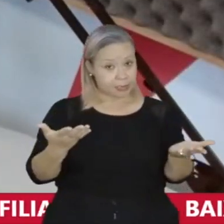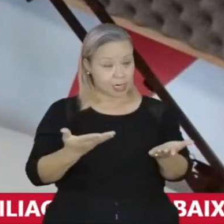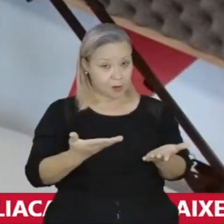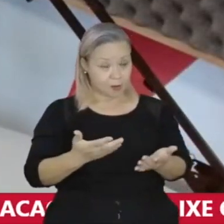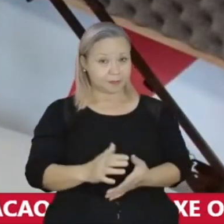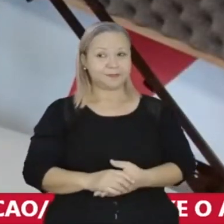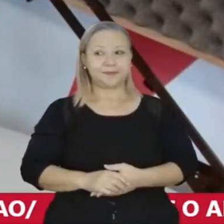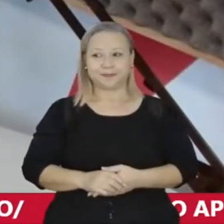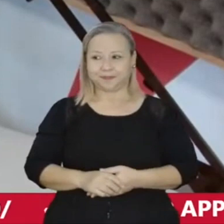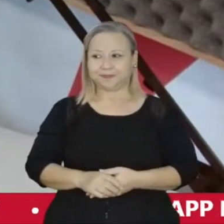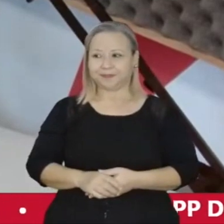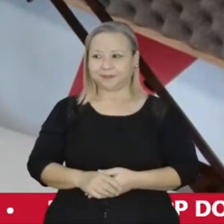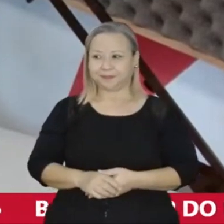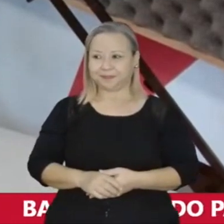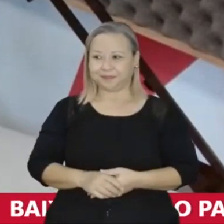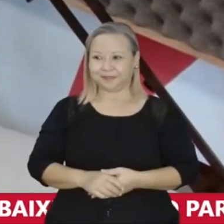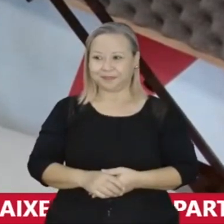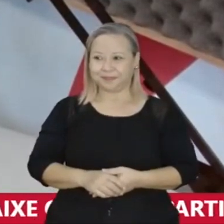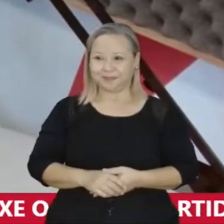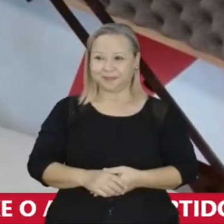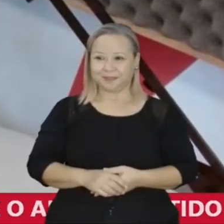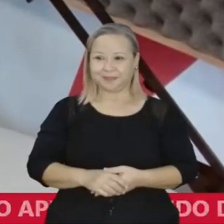lá.